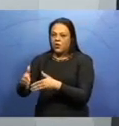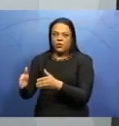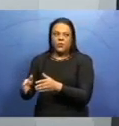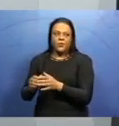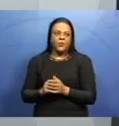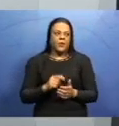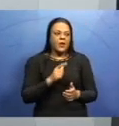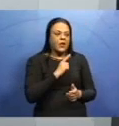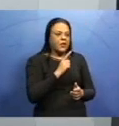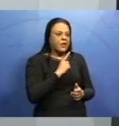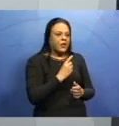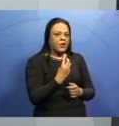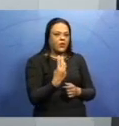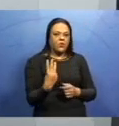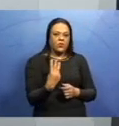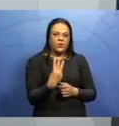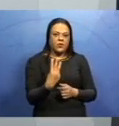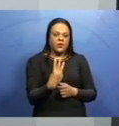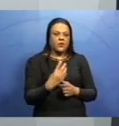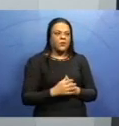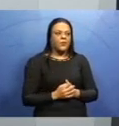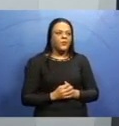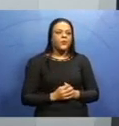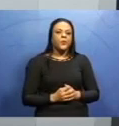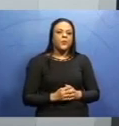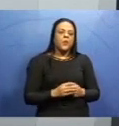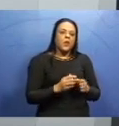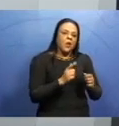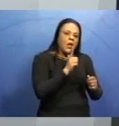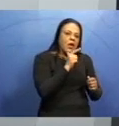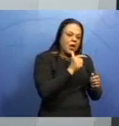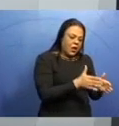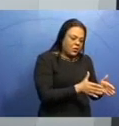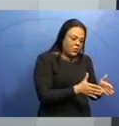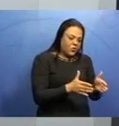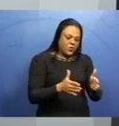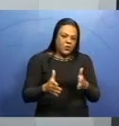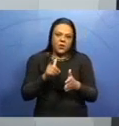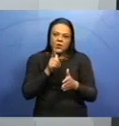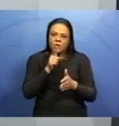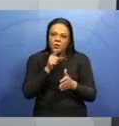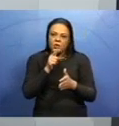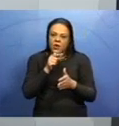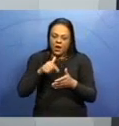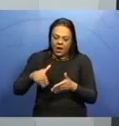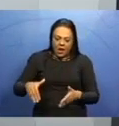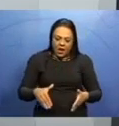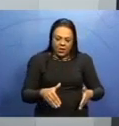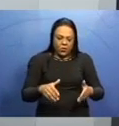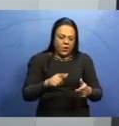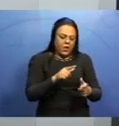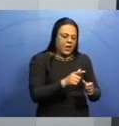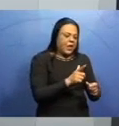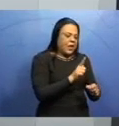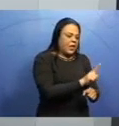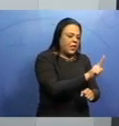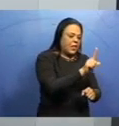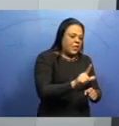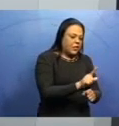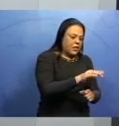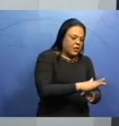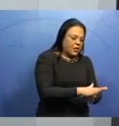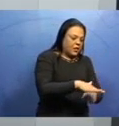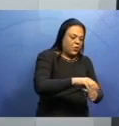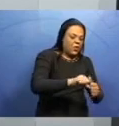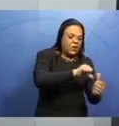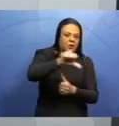Aqui nós temos os 3. No ciclo hidrológico, a água passará de estado líquido para o